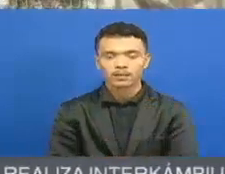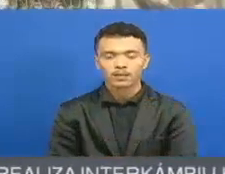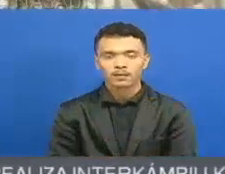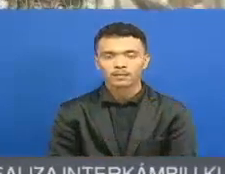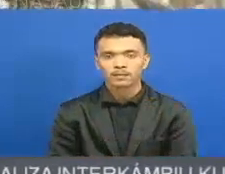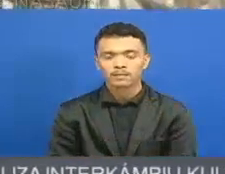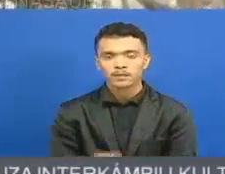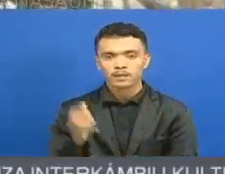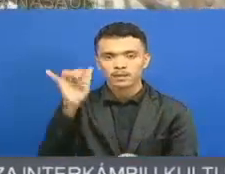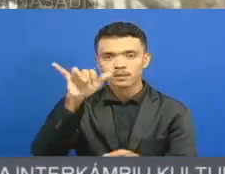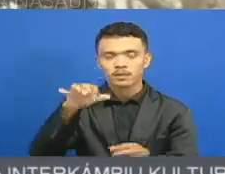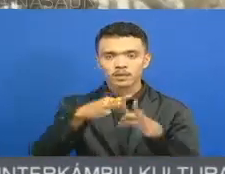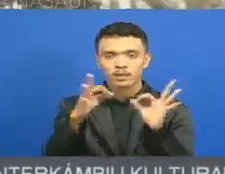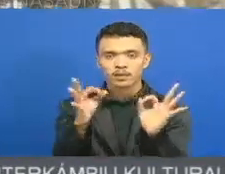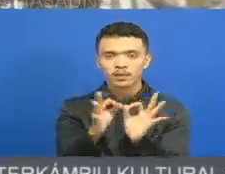matins,